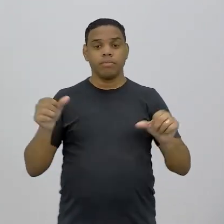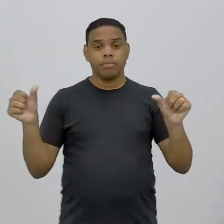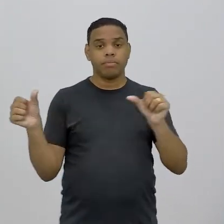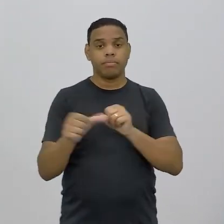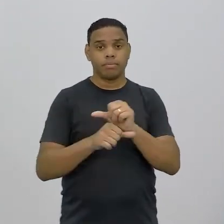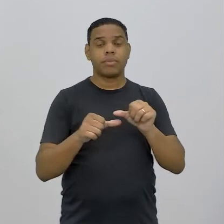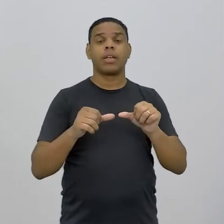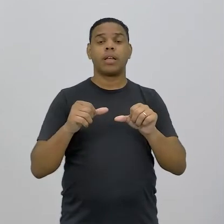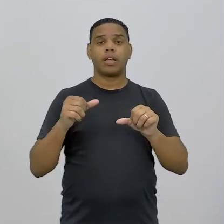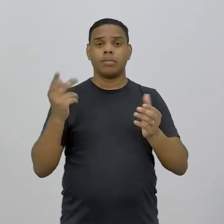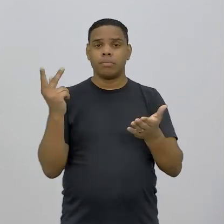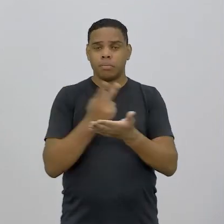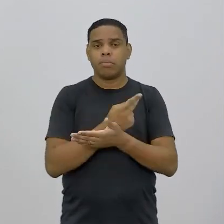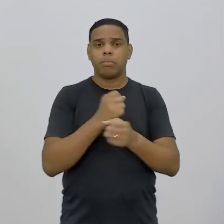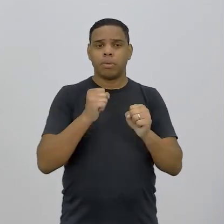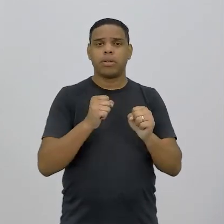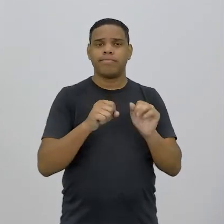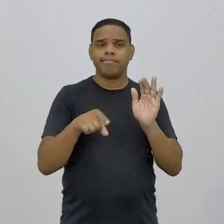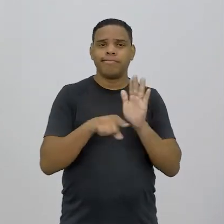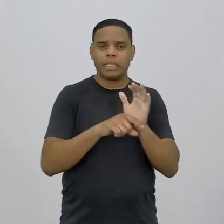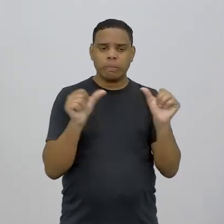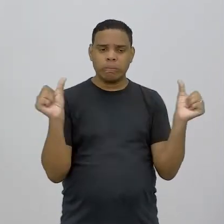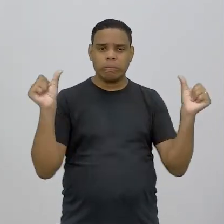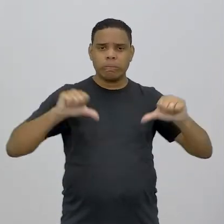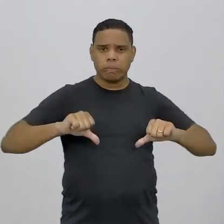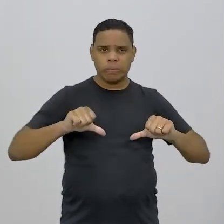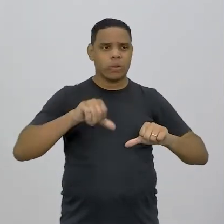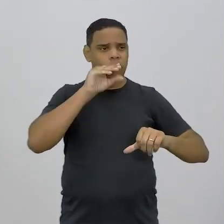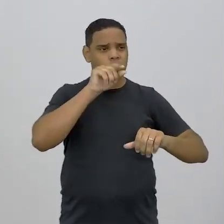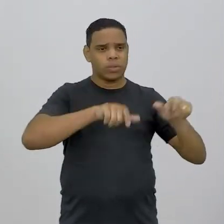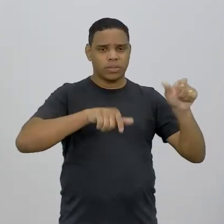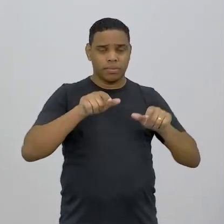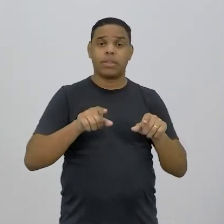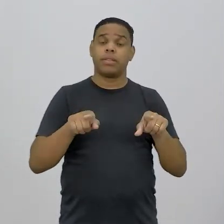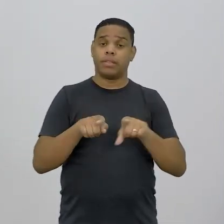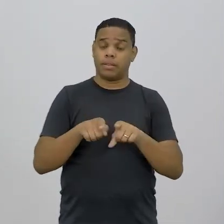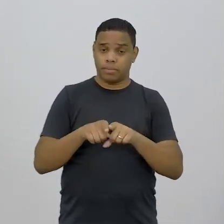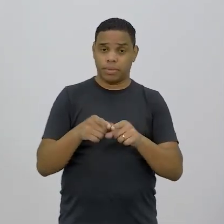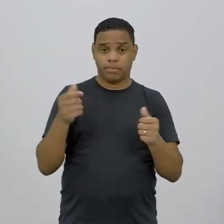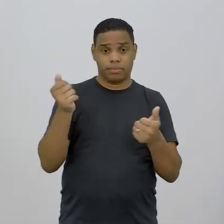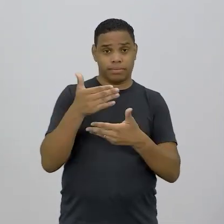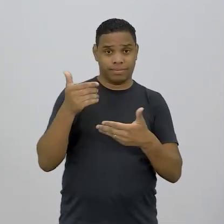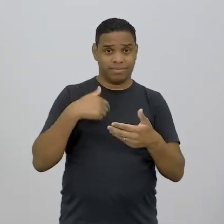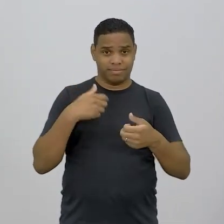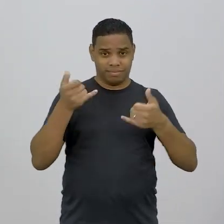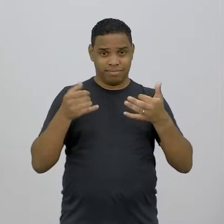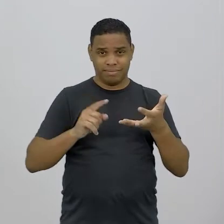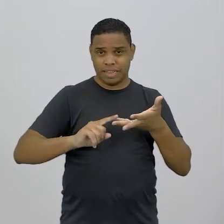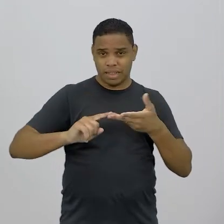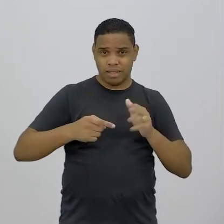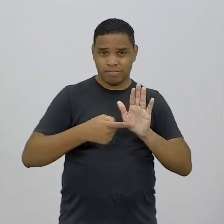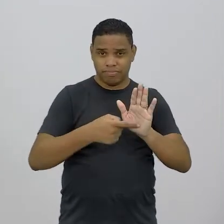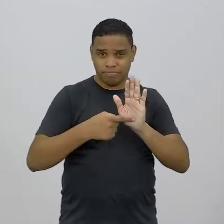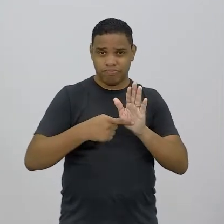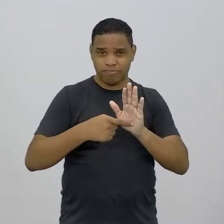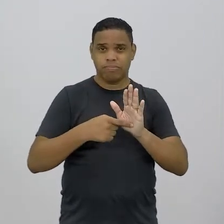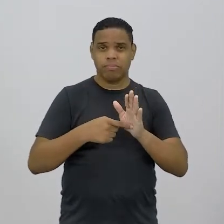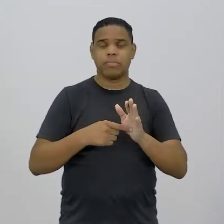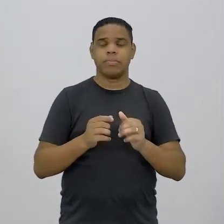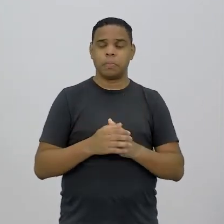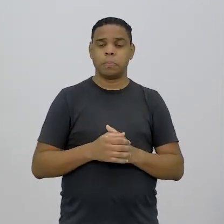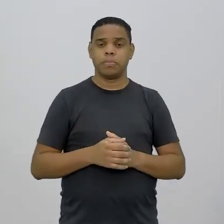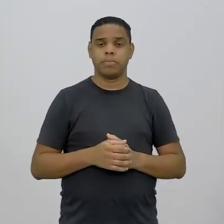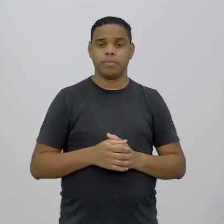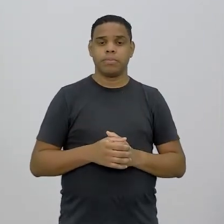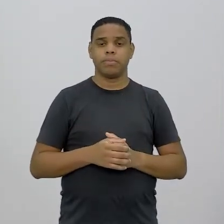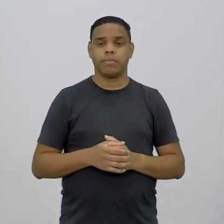forma negativa o trabalhador. E a outra coisa que vale comentar também desses slides todos que eu mostrei em sequência,